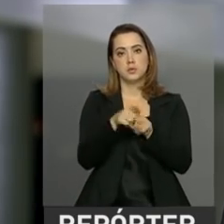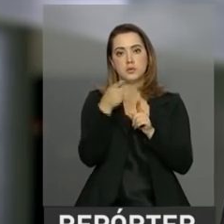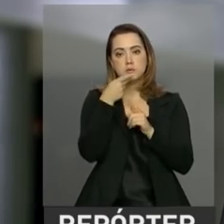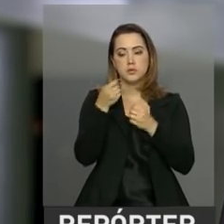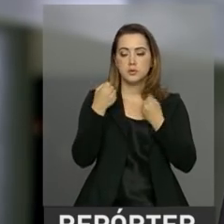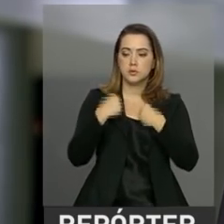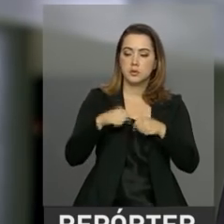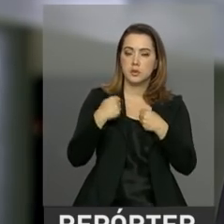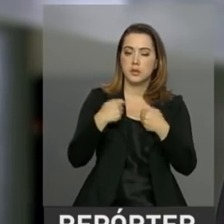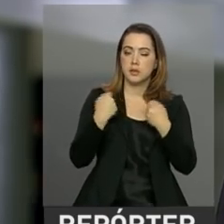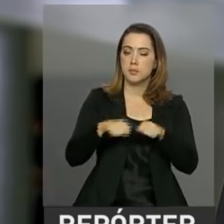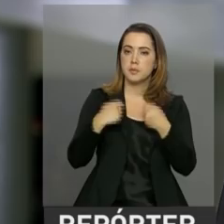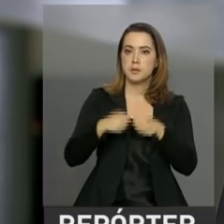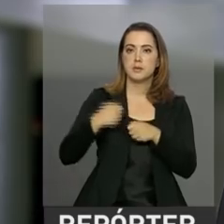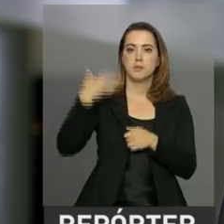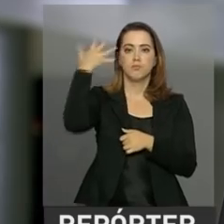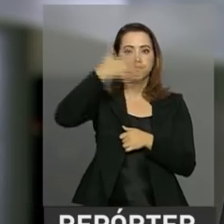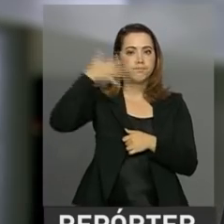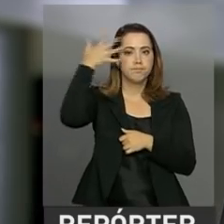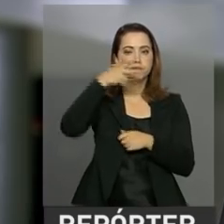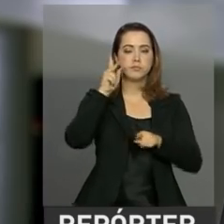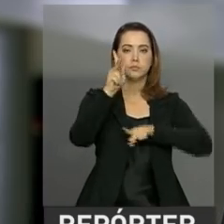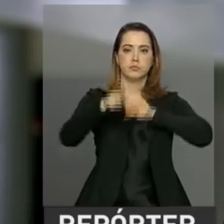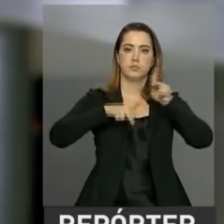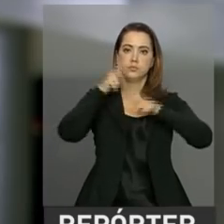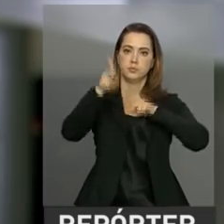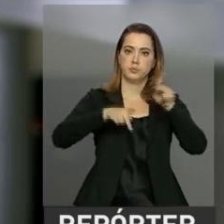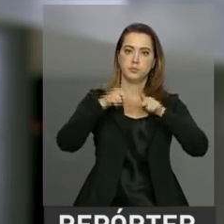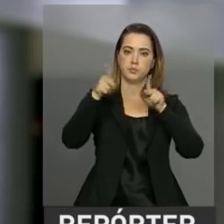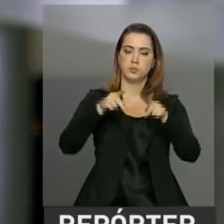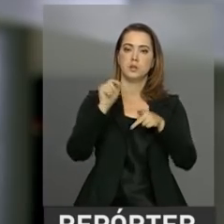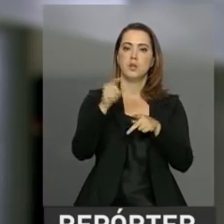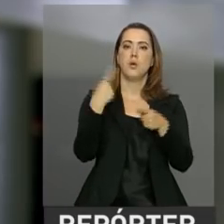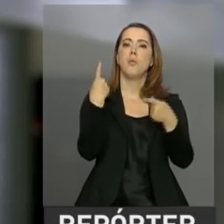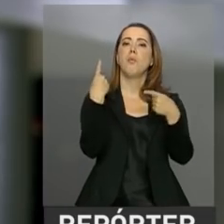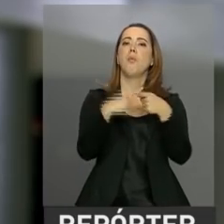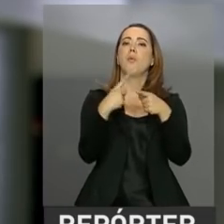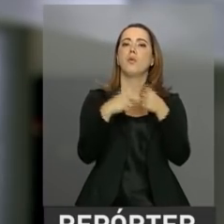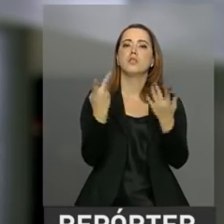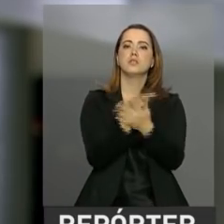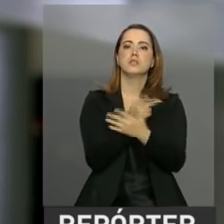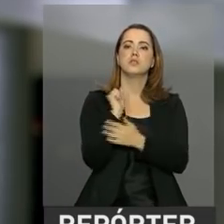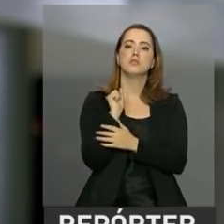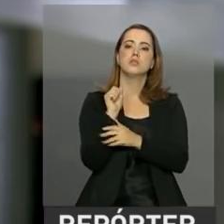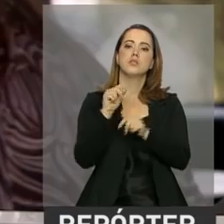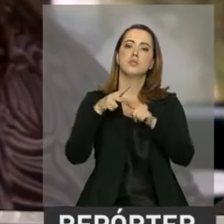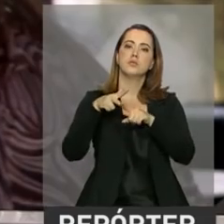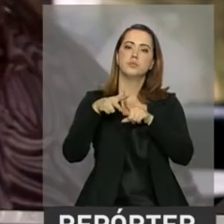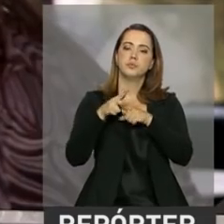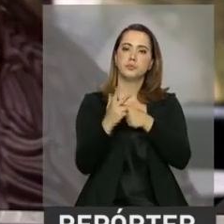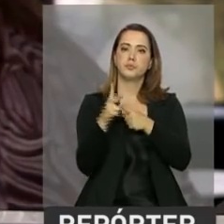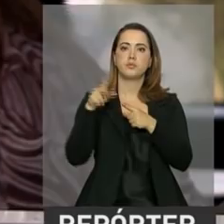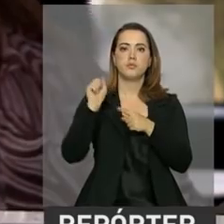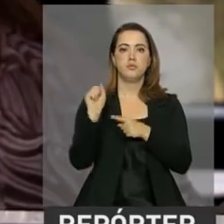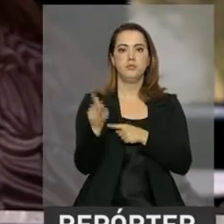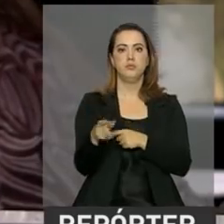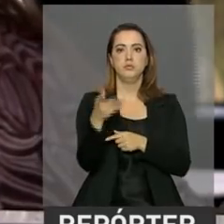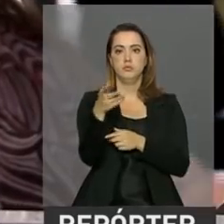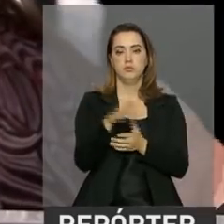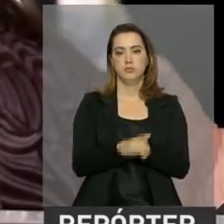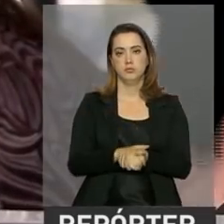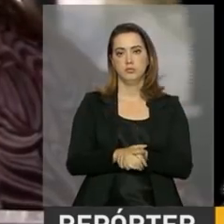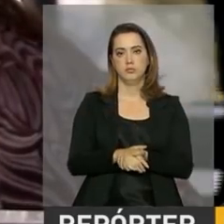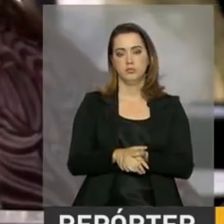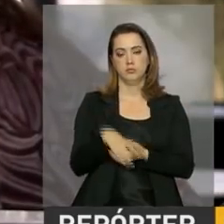de conscientização junto à população sobre o porquê da reforma da Previdência Social. A decisão de